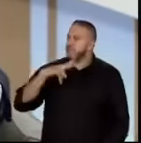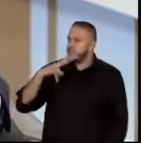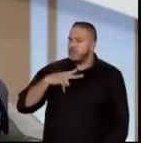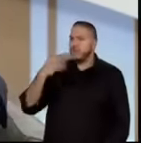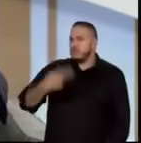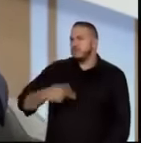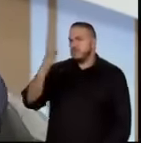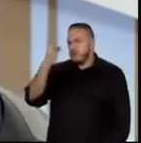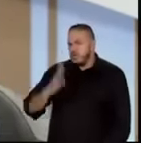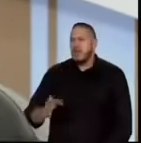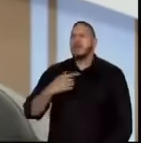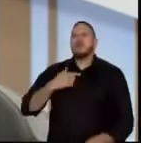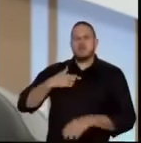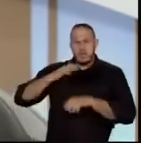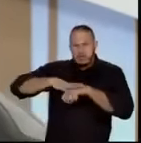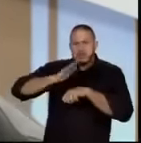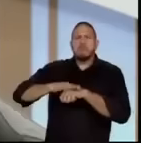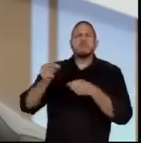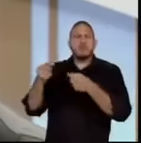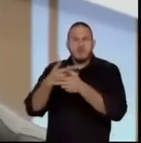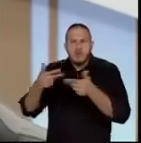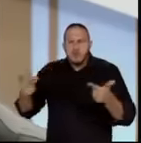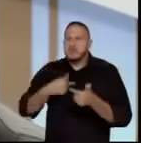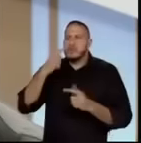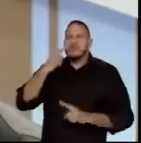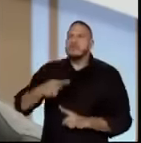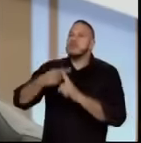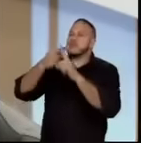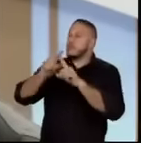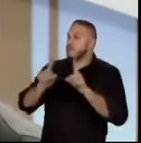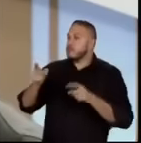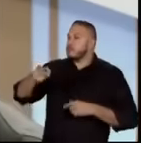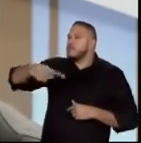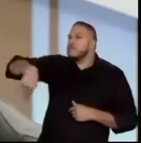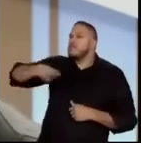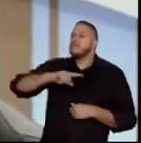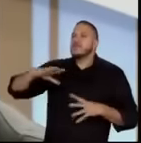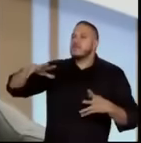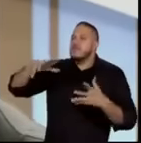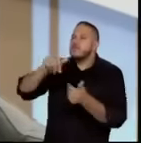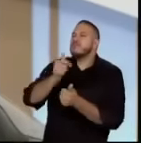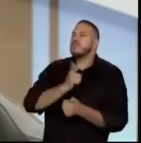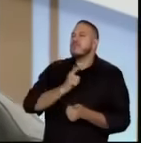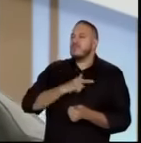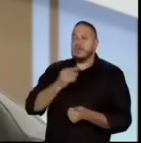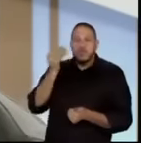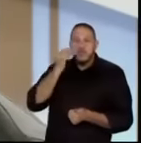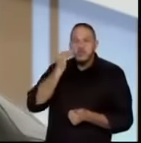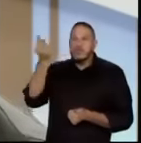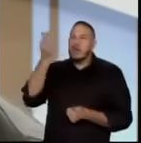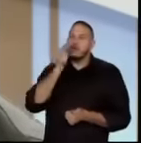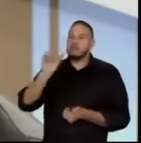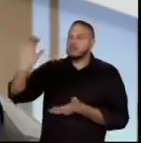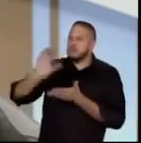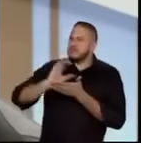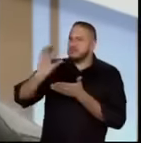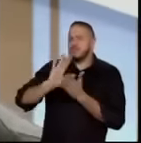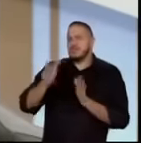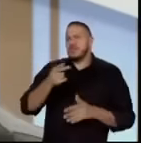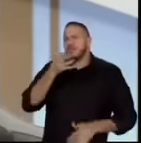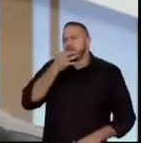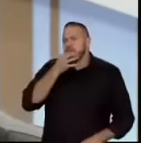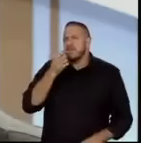tem feito muita coisa positiva e que o mundo tem oportunidade de colocar recursos. Nós temos, eu já citei aqui há